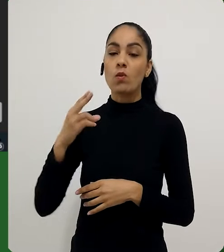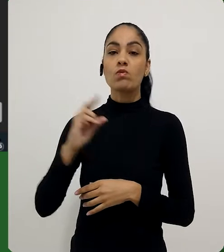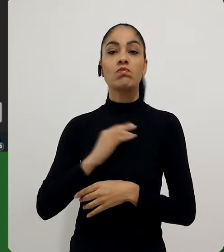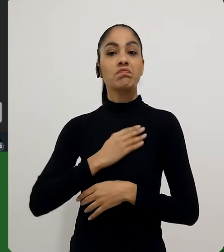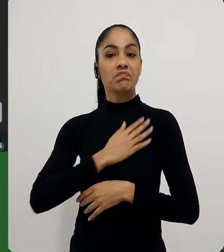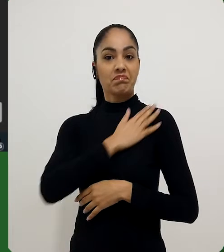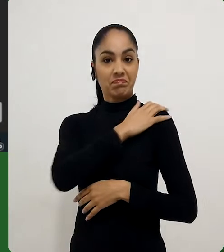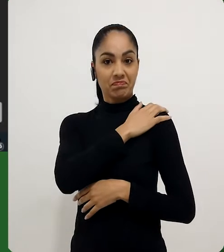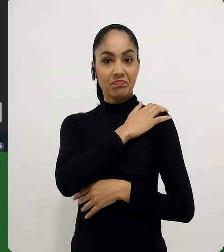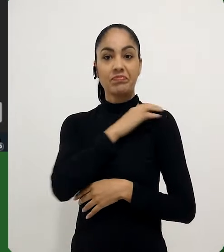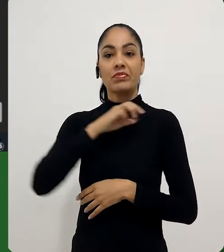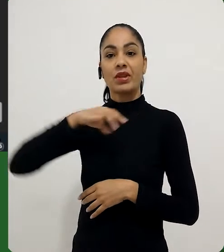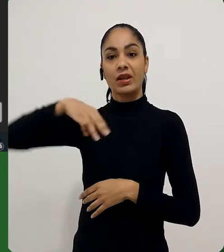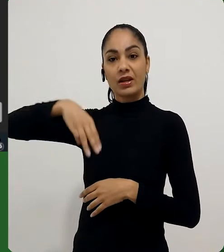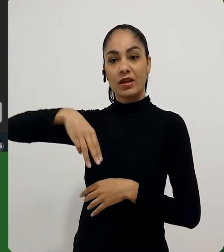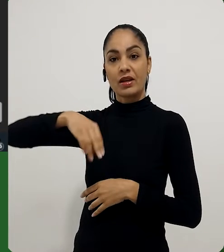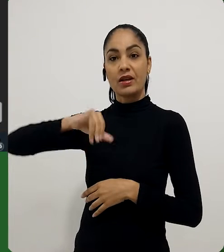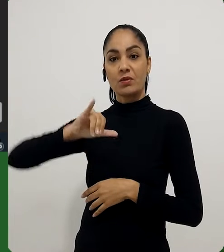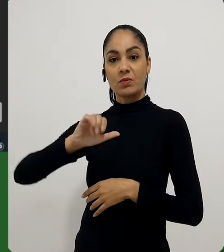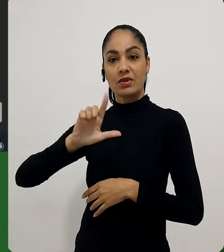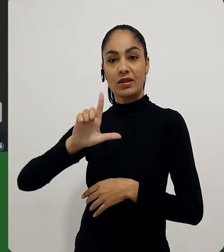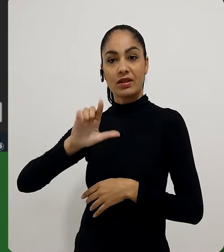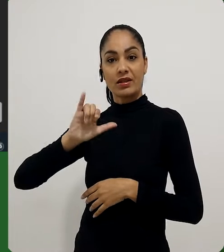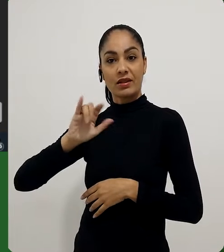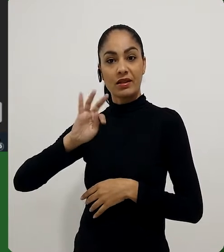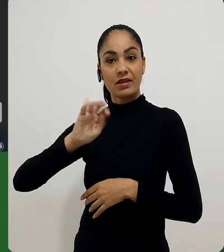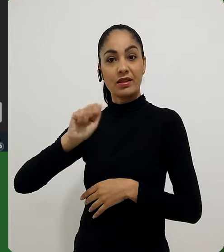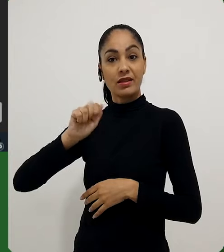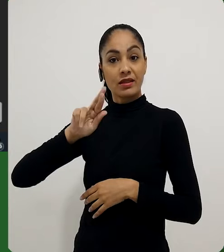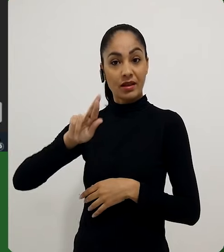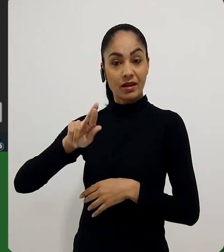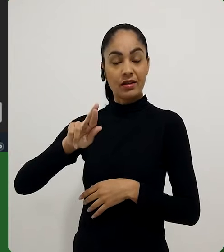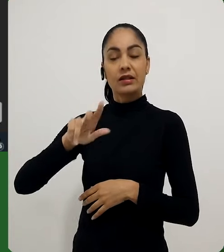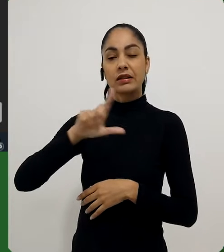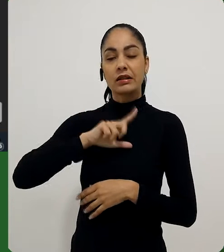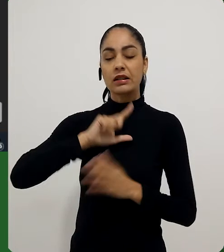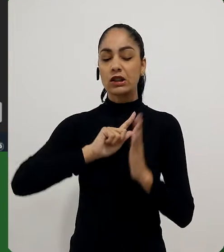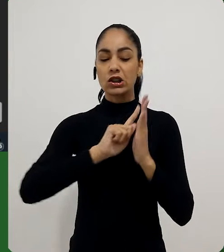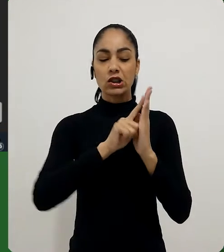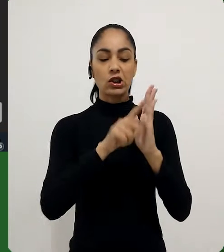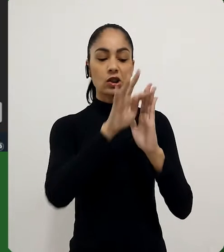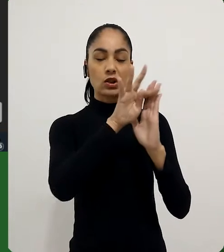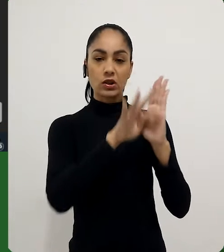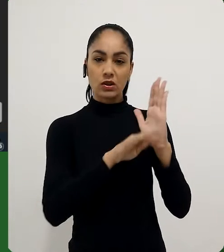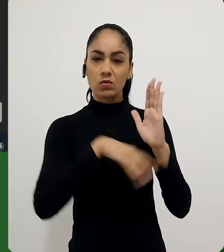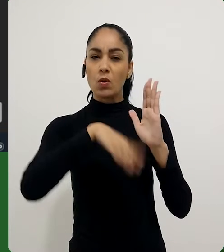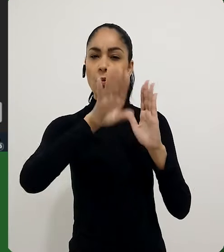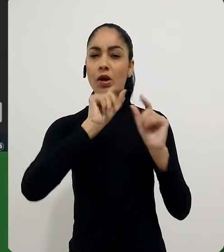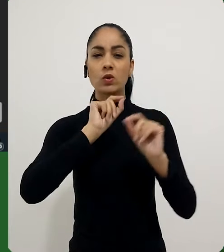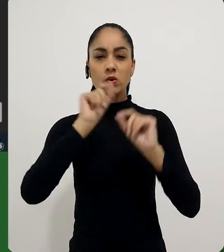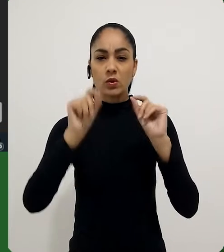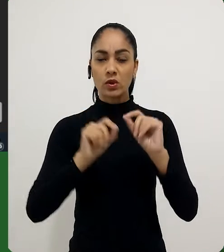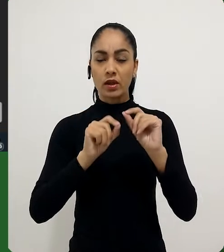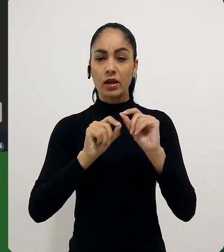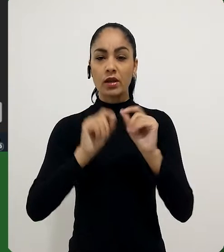como militar. E nós encontramos gêneros textuais mais